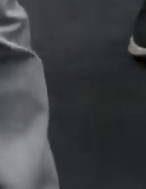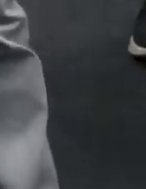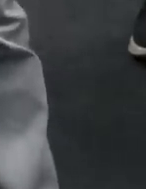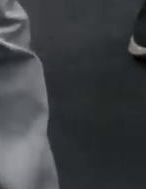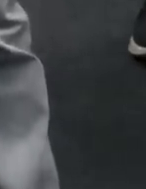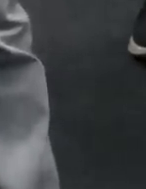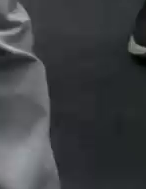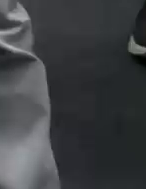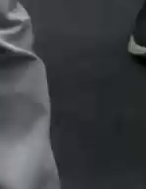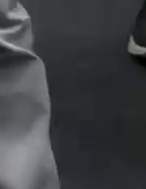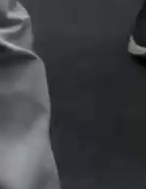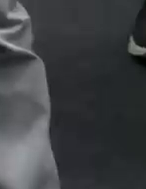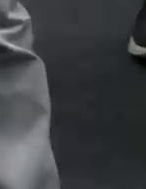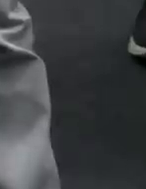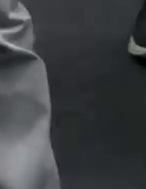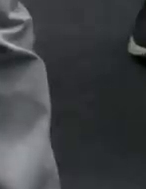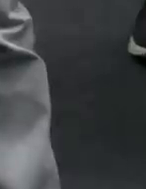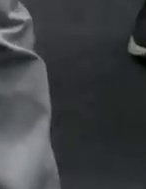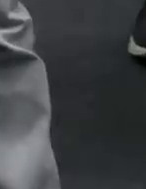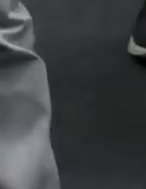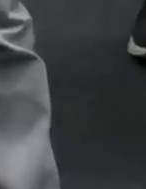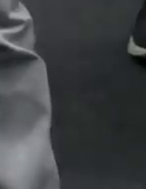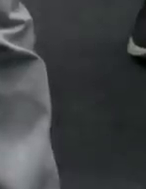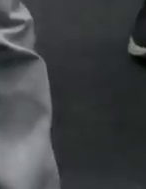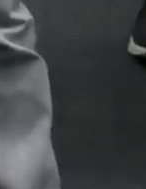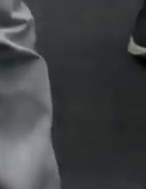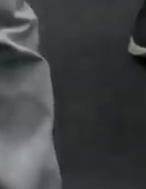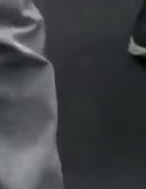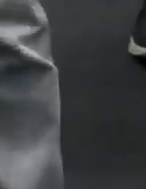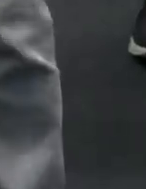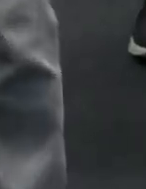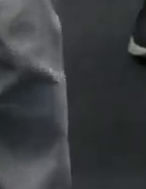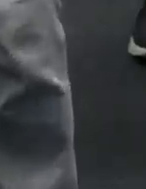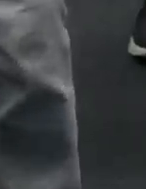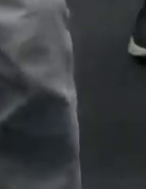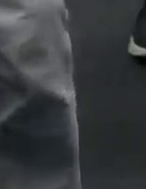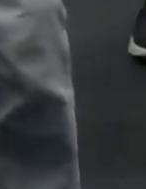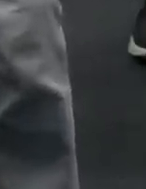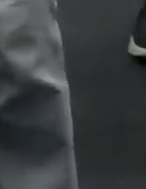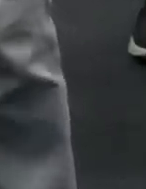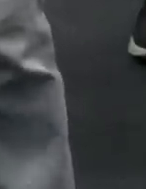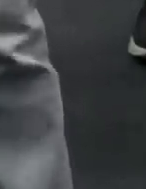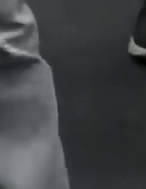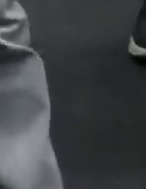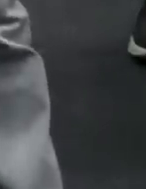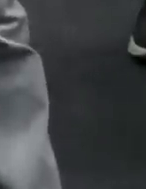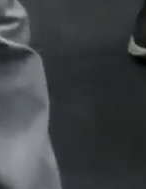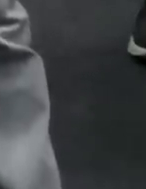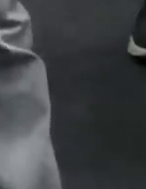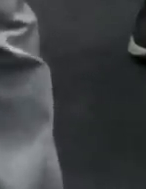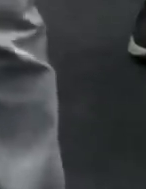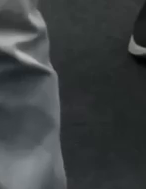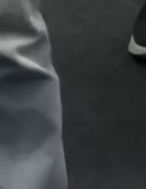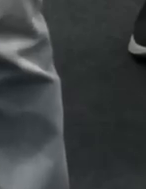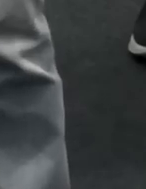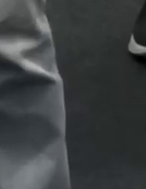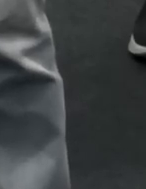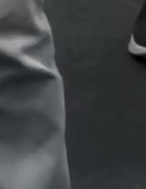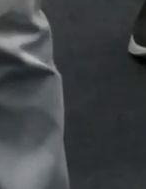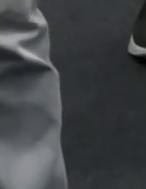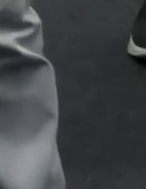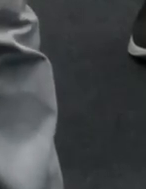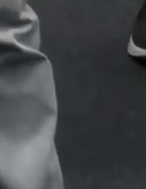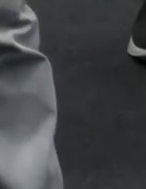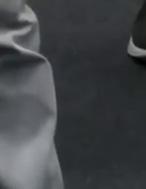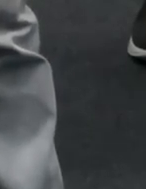compete vamos passar agora competir em vez de cavar audiência pública convoca uma CPI e passa emputar a responsabilidade